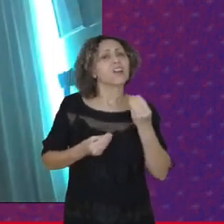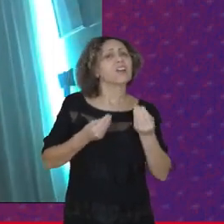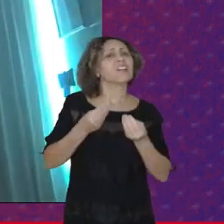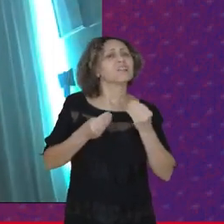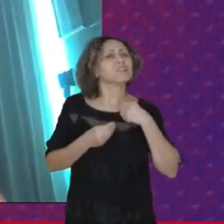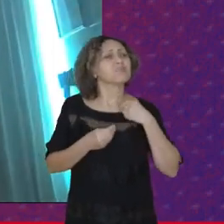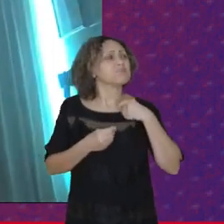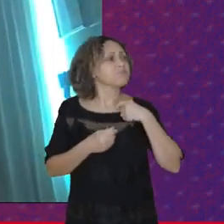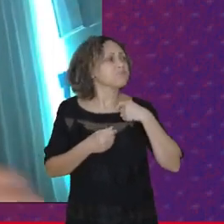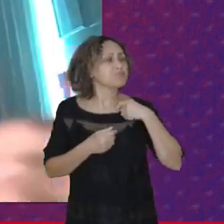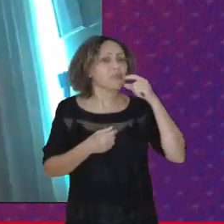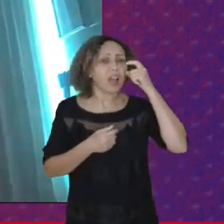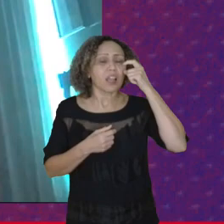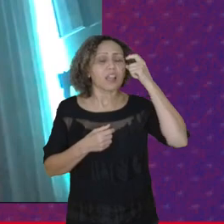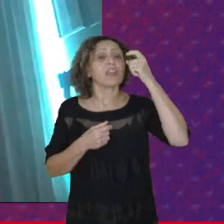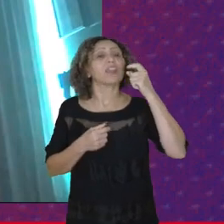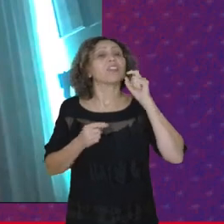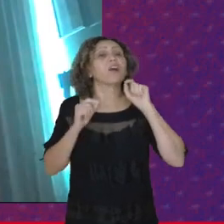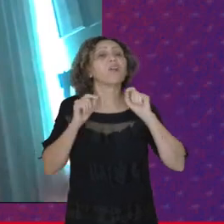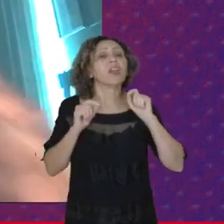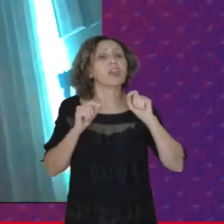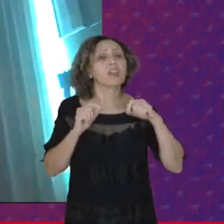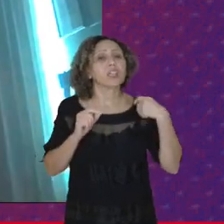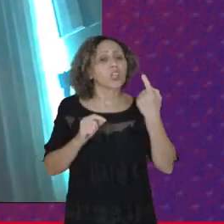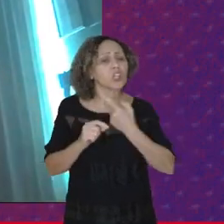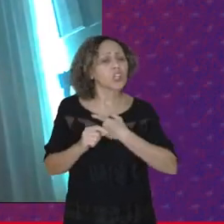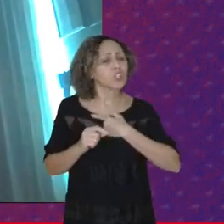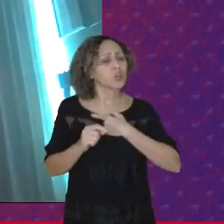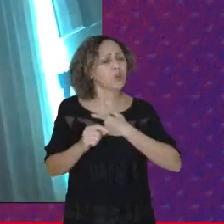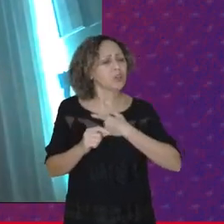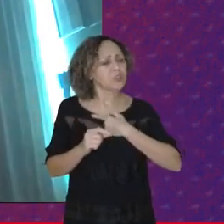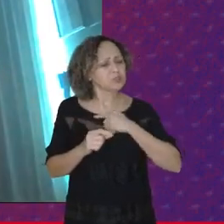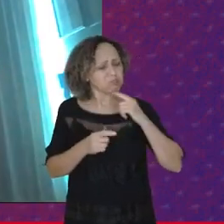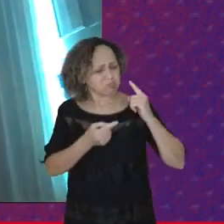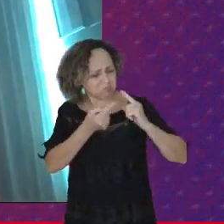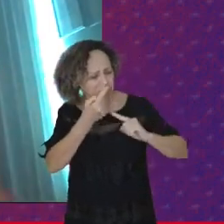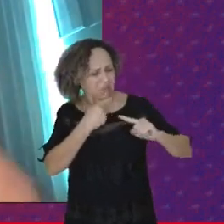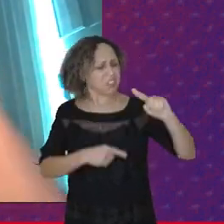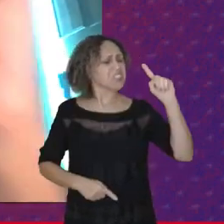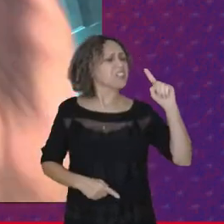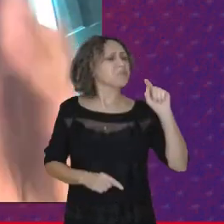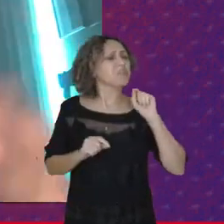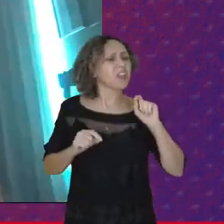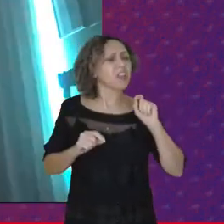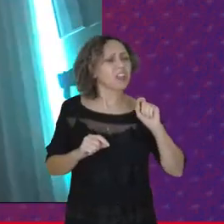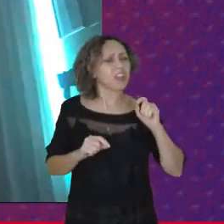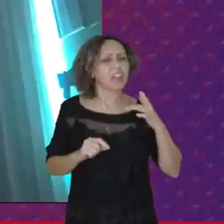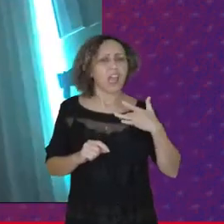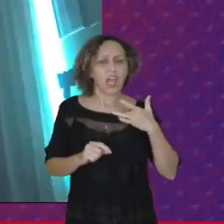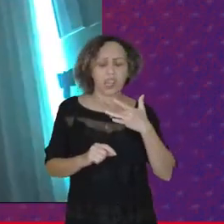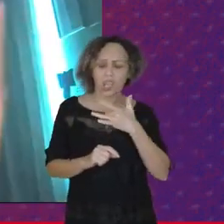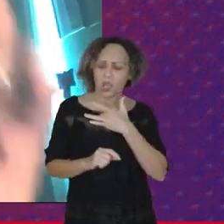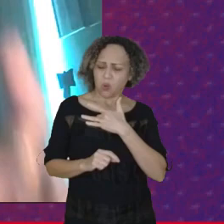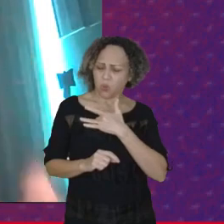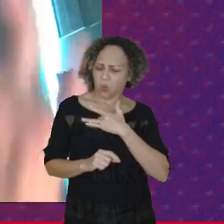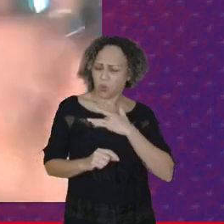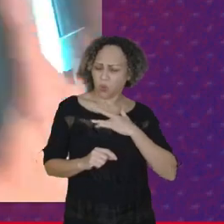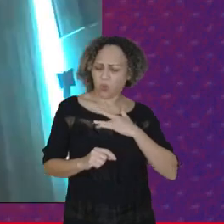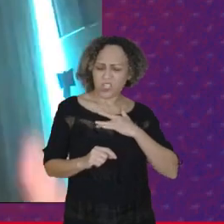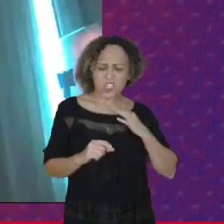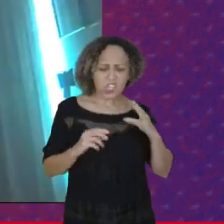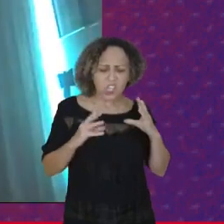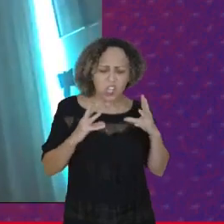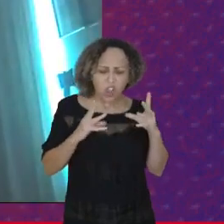que nós avançamos ao considerarmos a saúde integral da mulher, mas